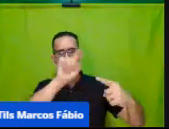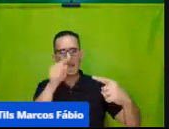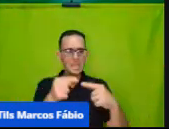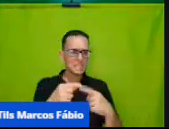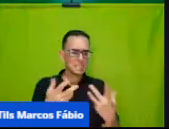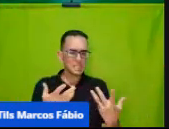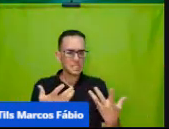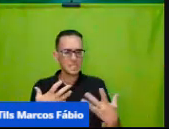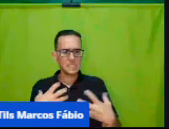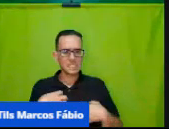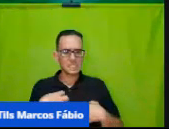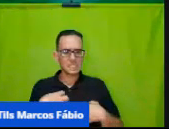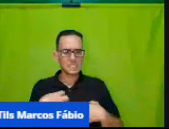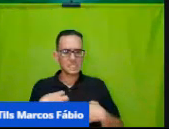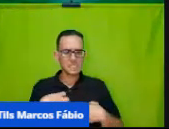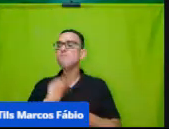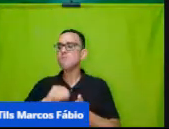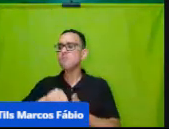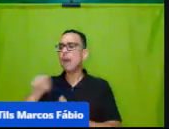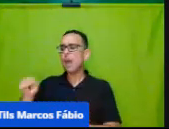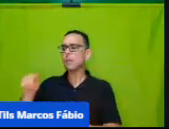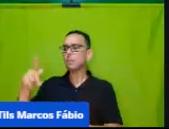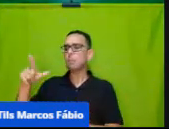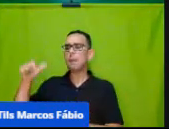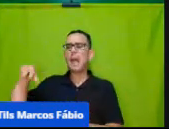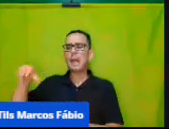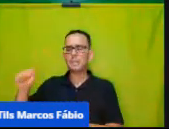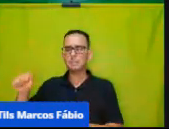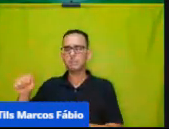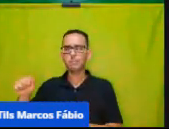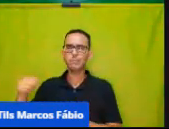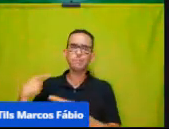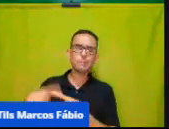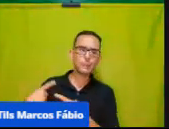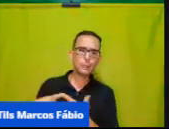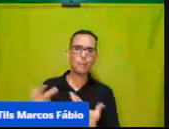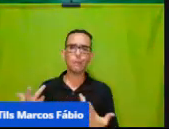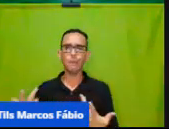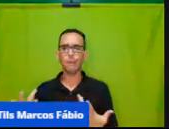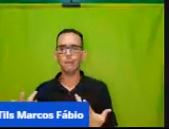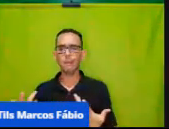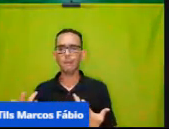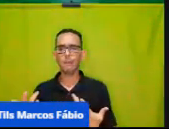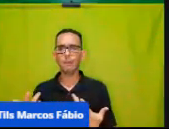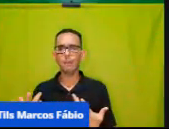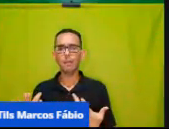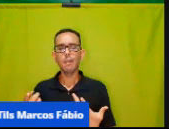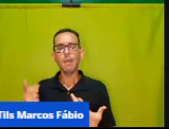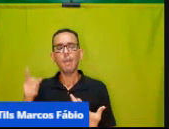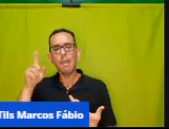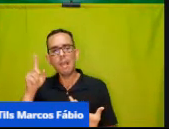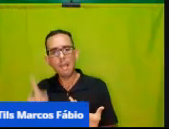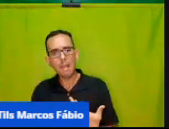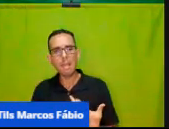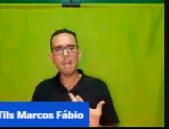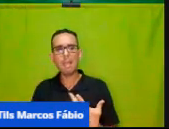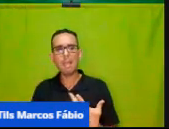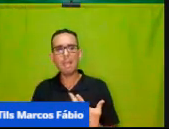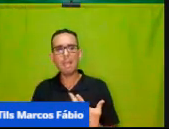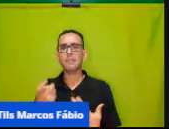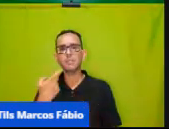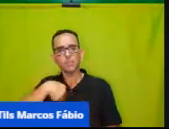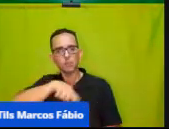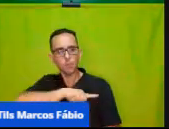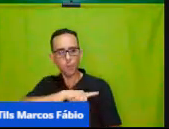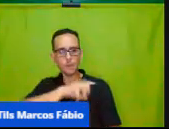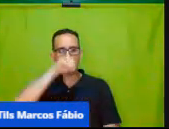sinto um pouco de falta. Questão também de sólido geométrico, né? Porque ele também é uma questão que nós, em